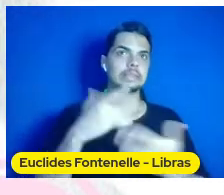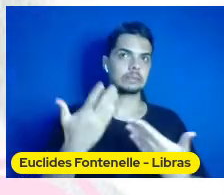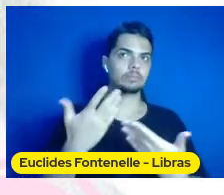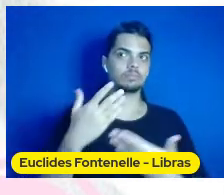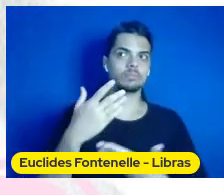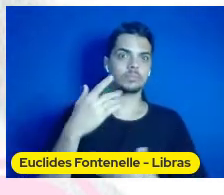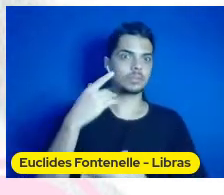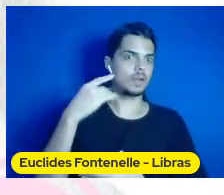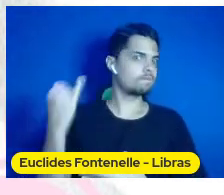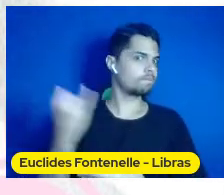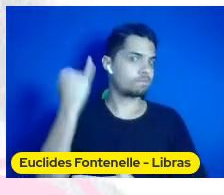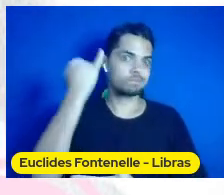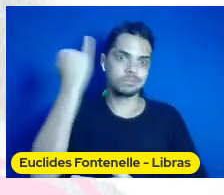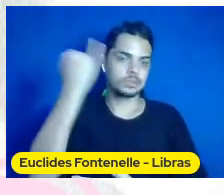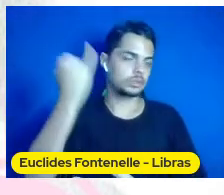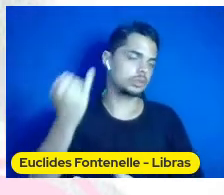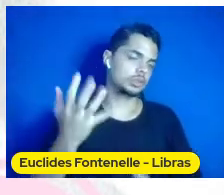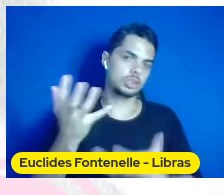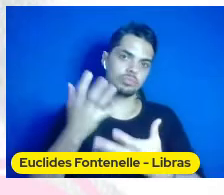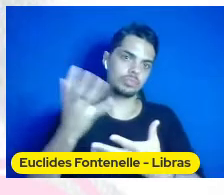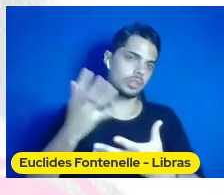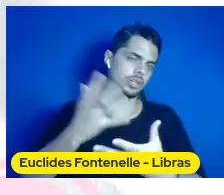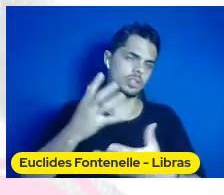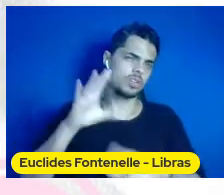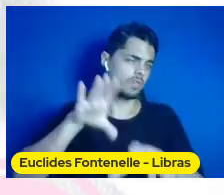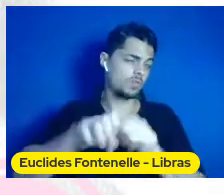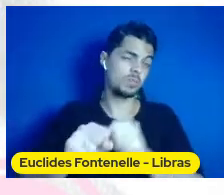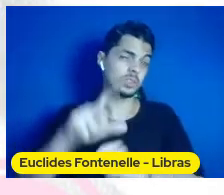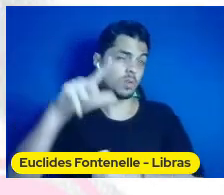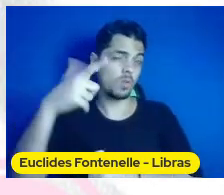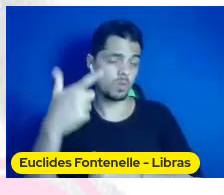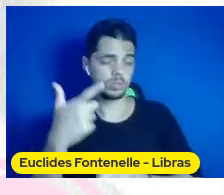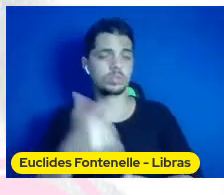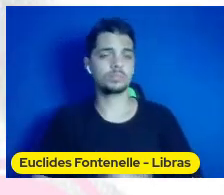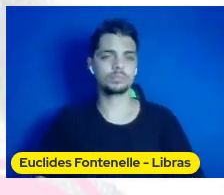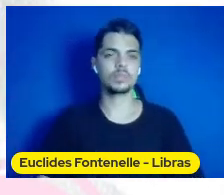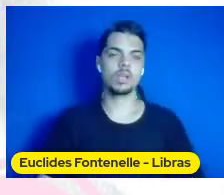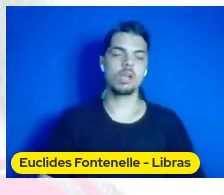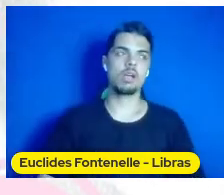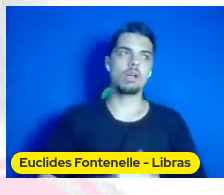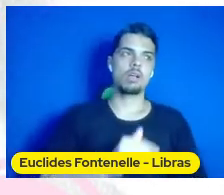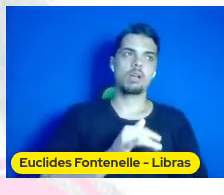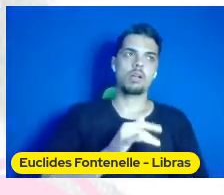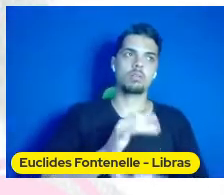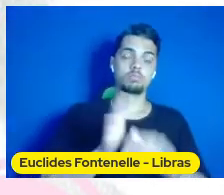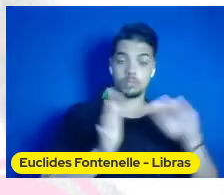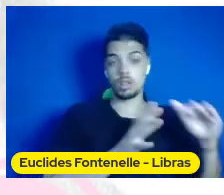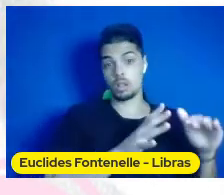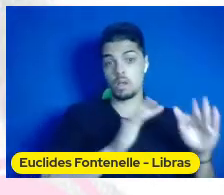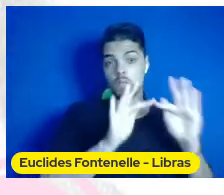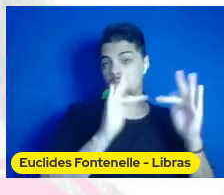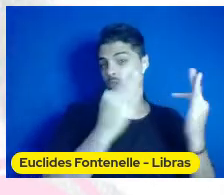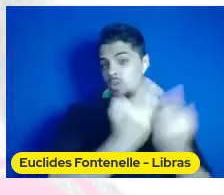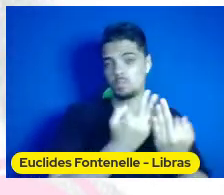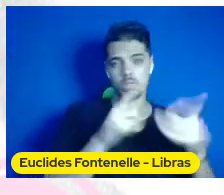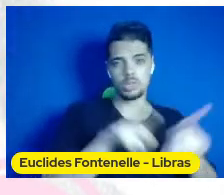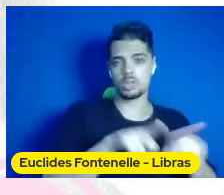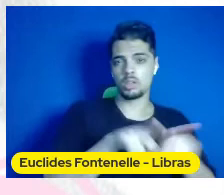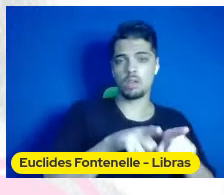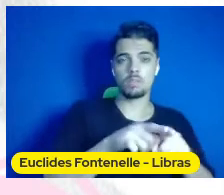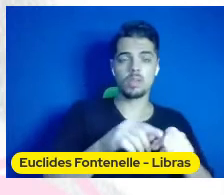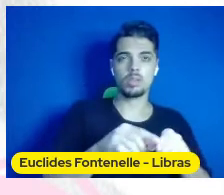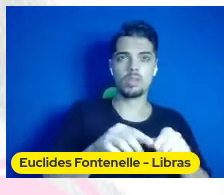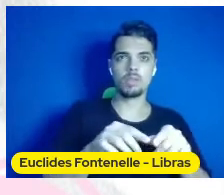como eu vim de uma família bem humilde, meus pais não entendiam muito aquilo, né? Não conseguiram